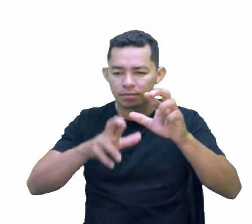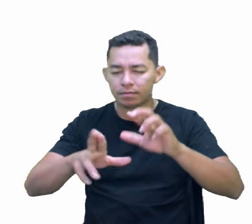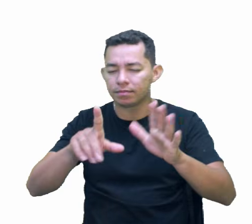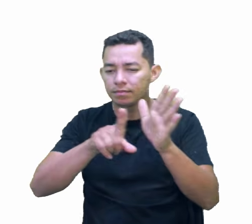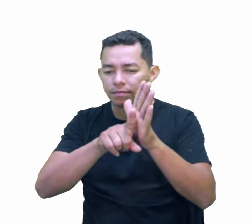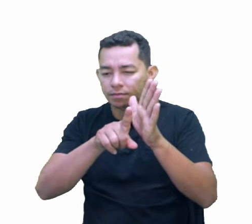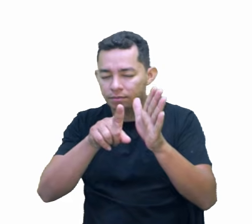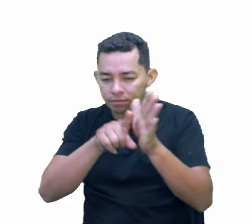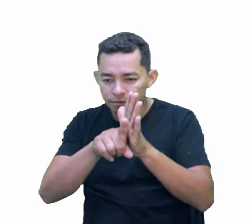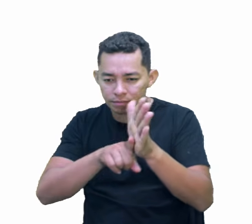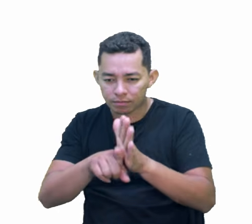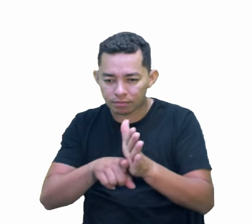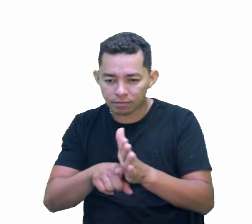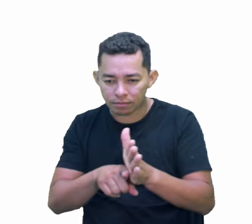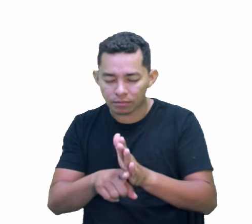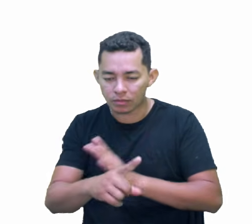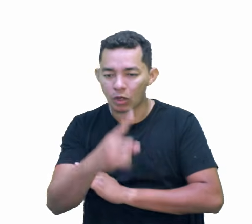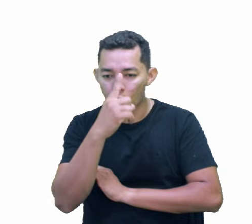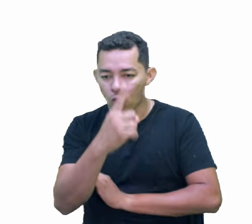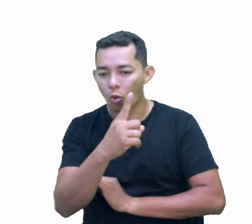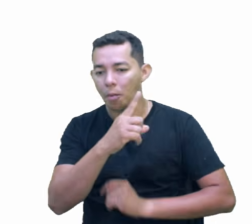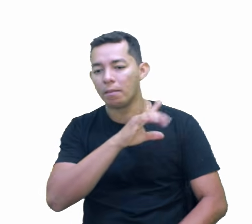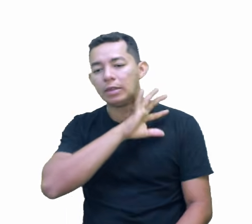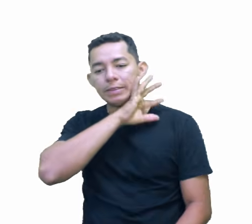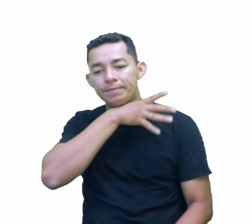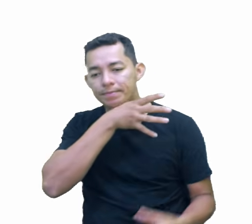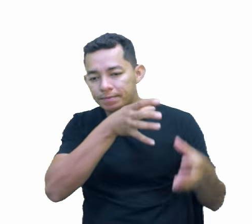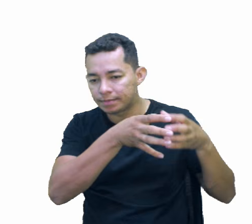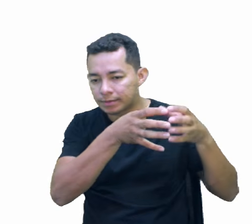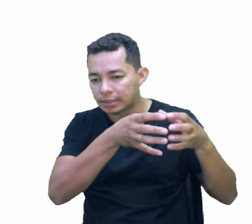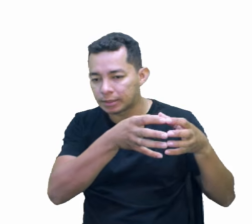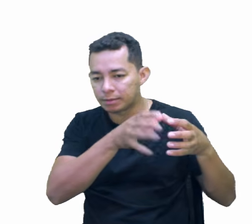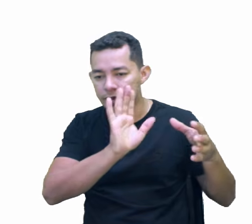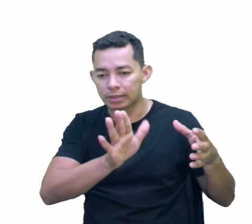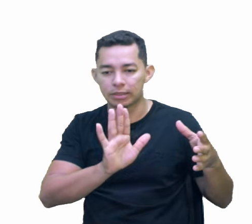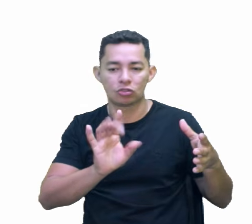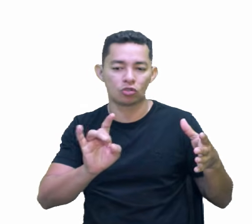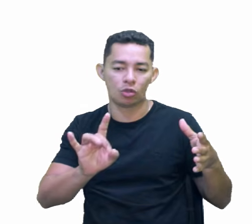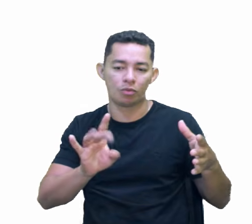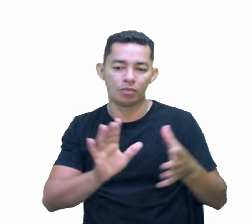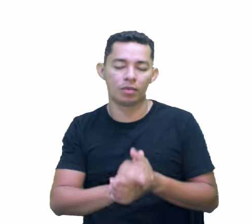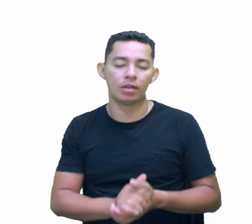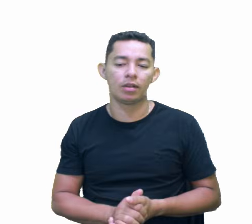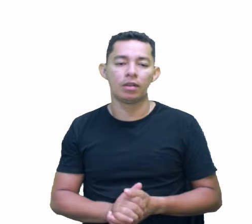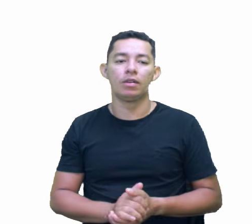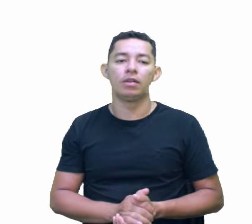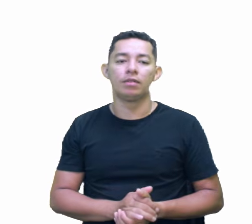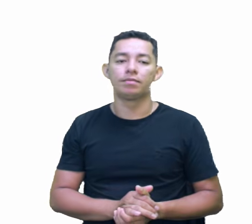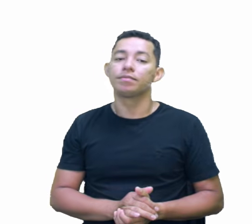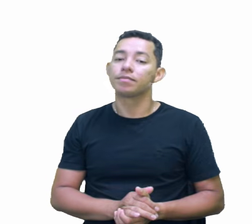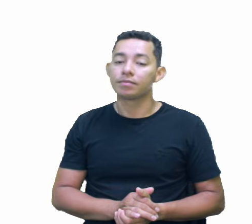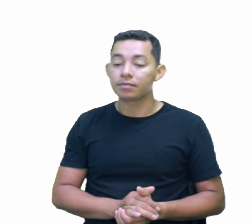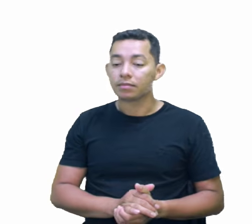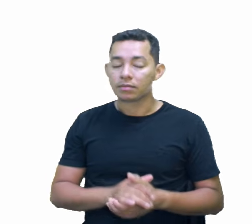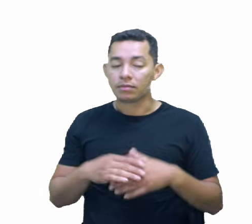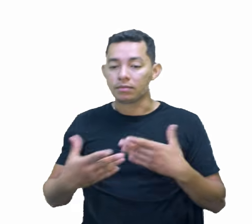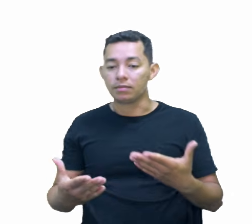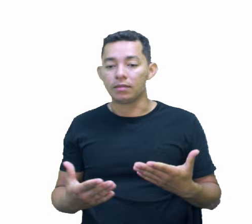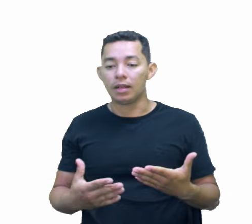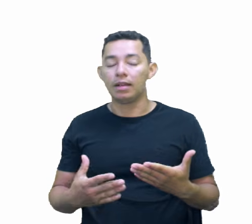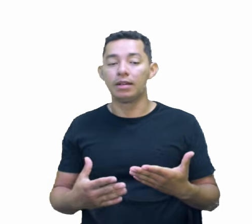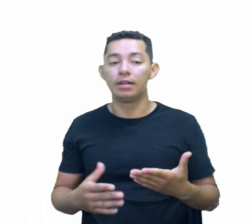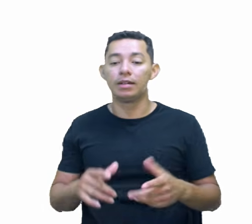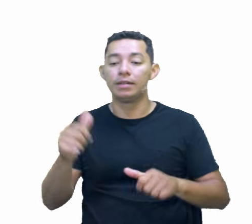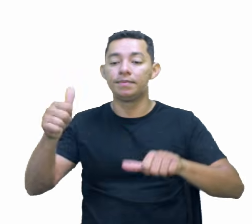profundo sobre uma única espécie, você está estudando a autoecologia daquela espécie, tá bom? Então, o que vão